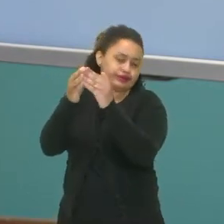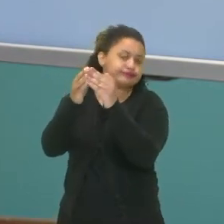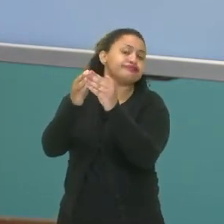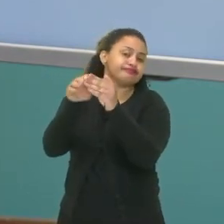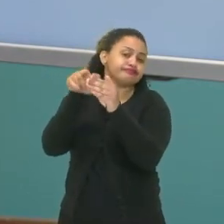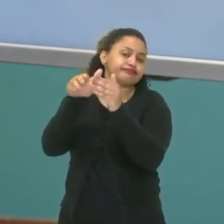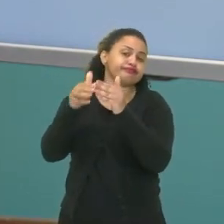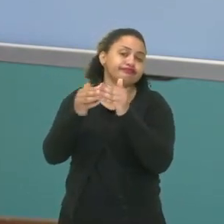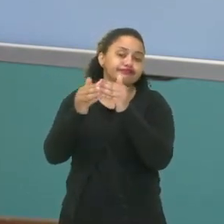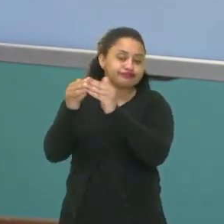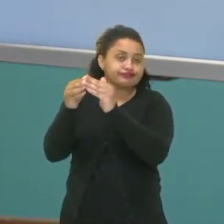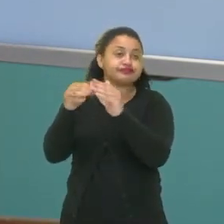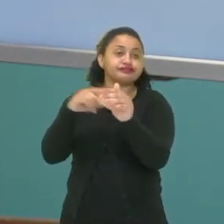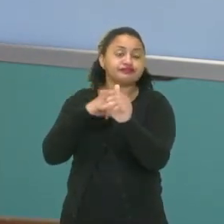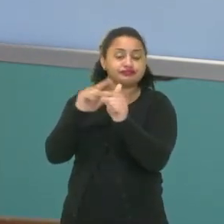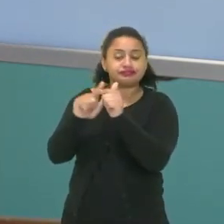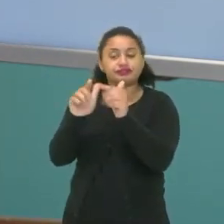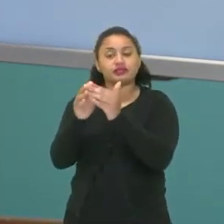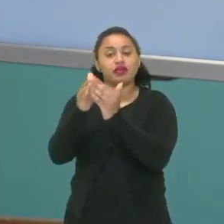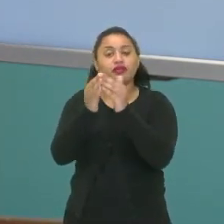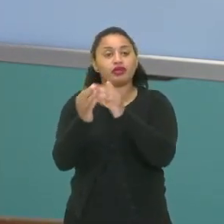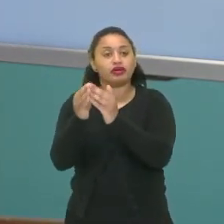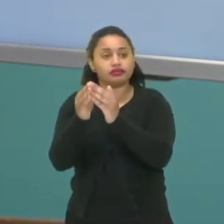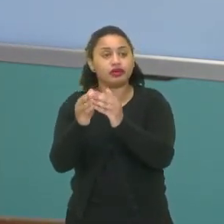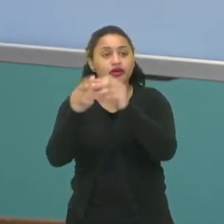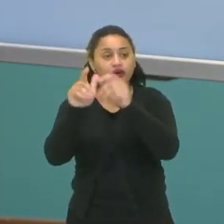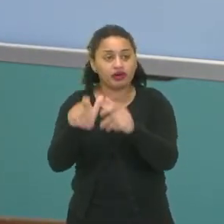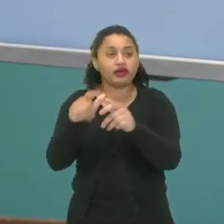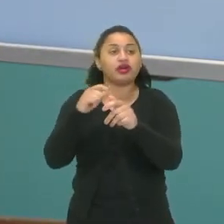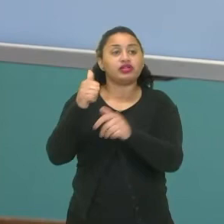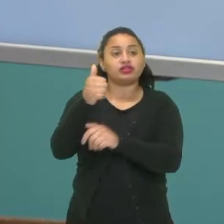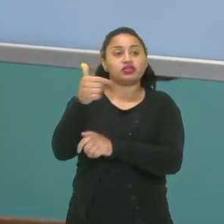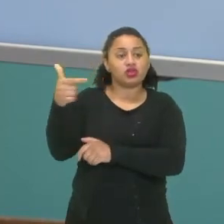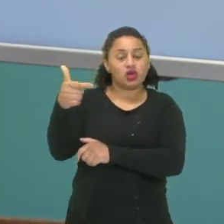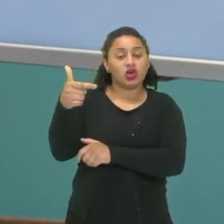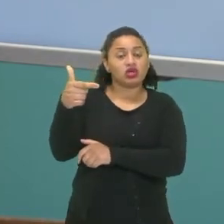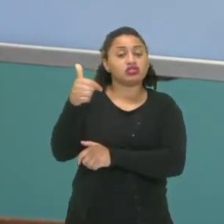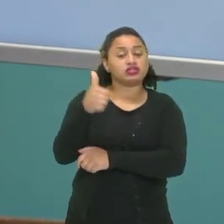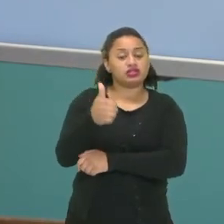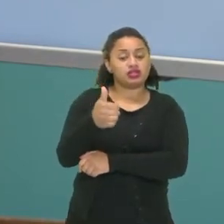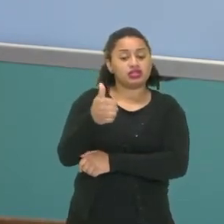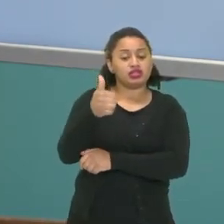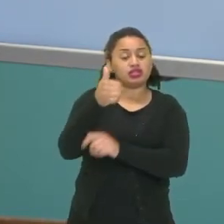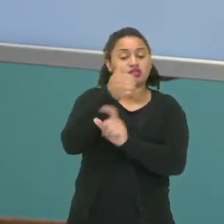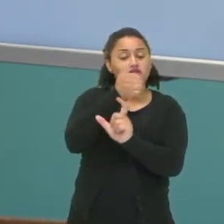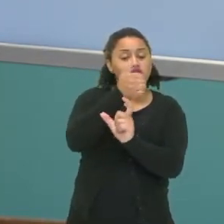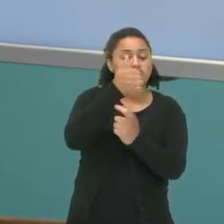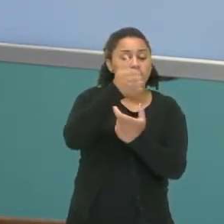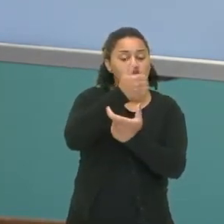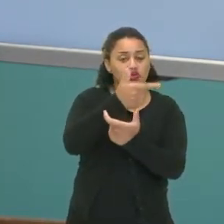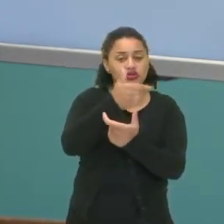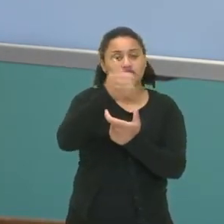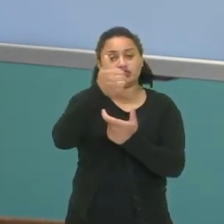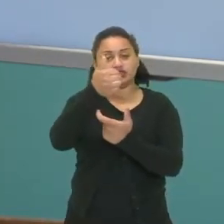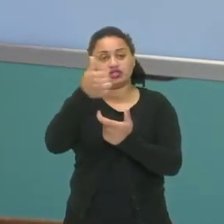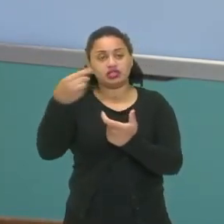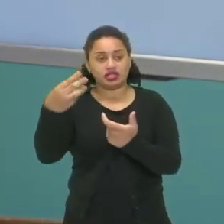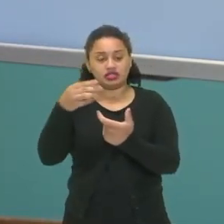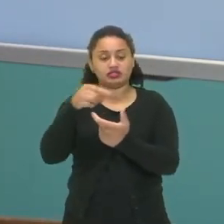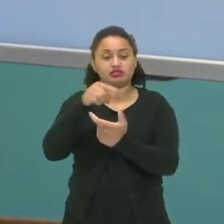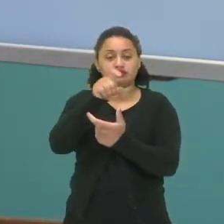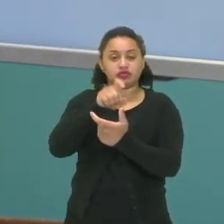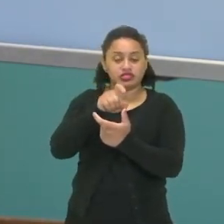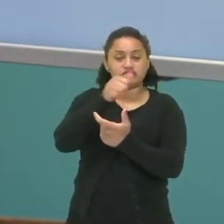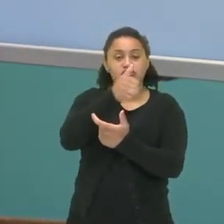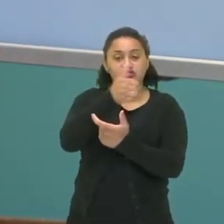embarcação com problemas, ele está na posição 12 e 13. Ou seja, 12 para x e 13